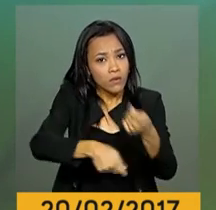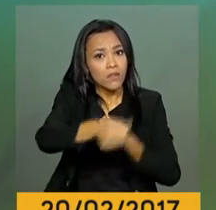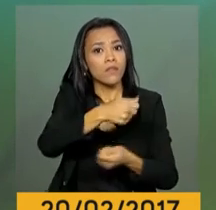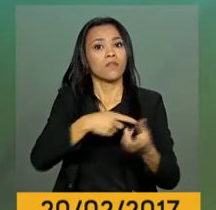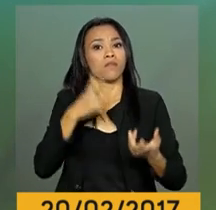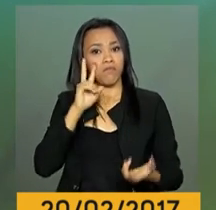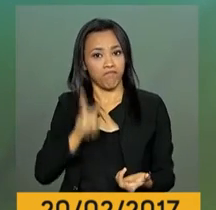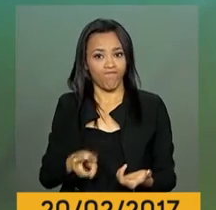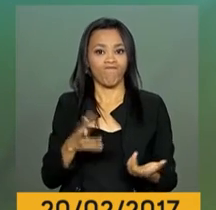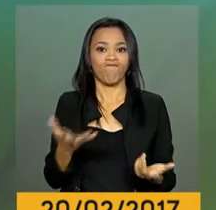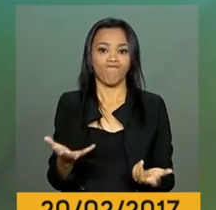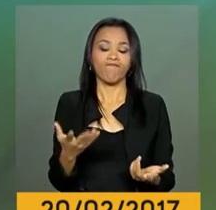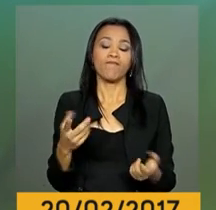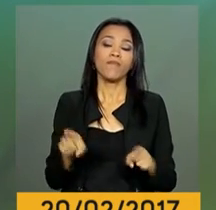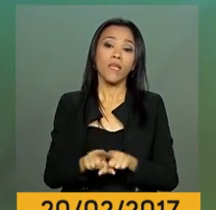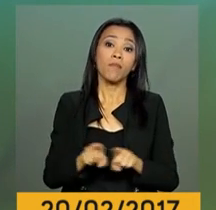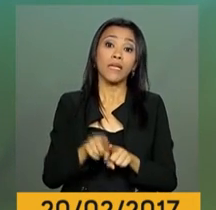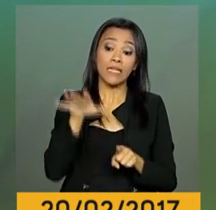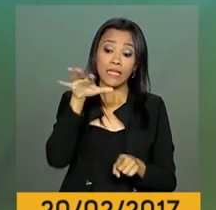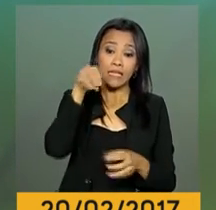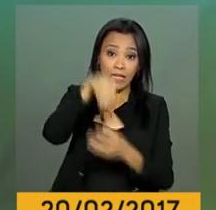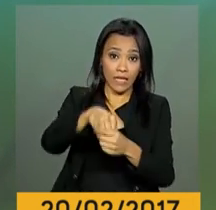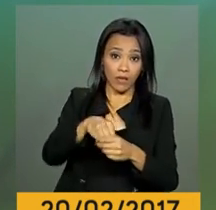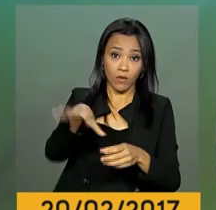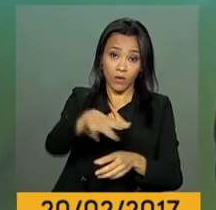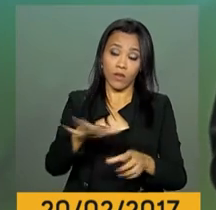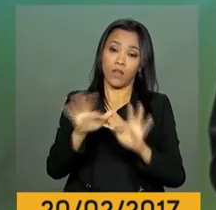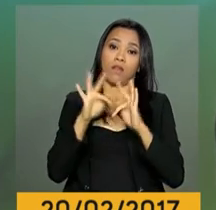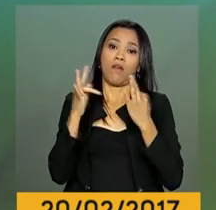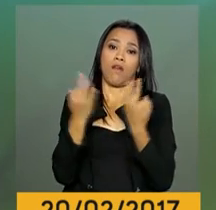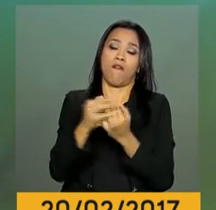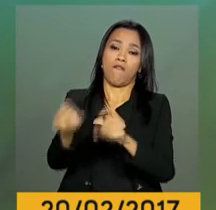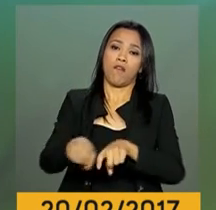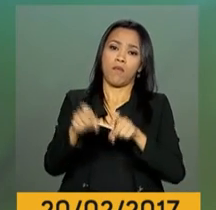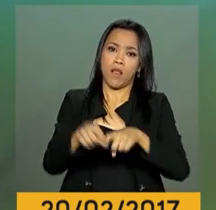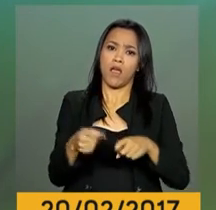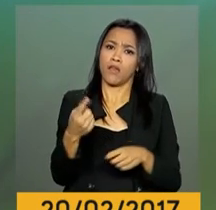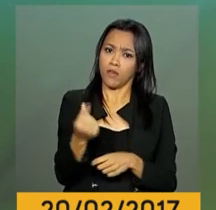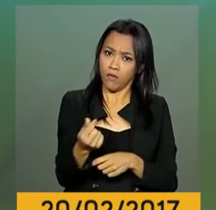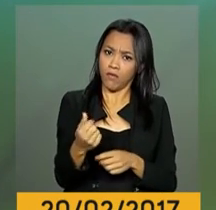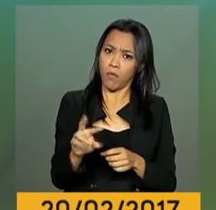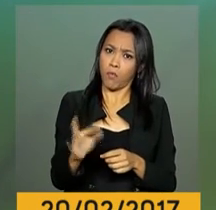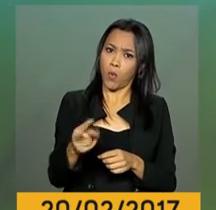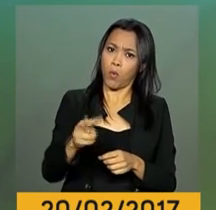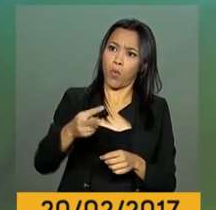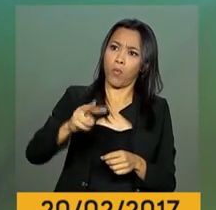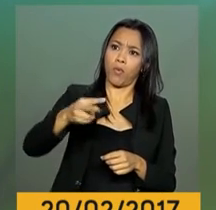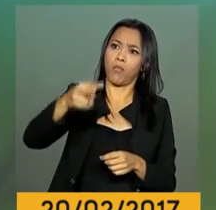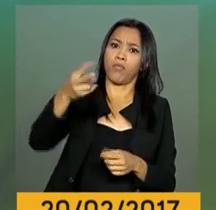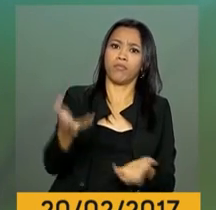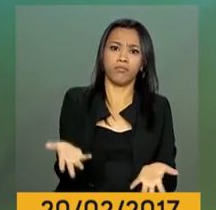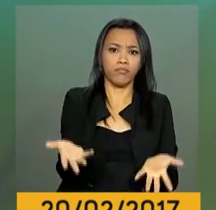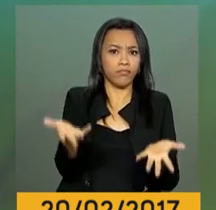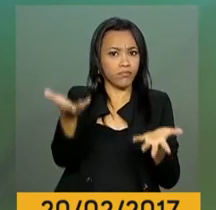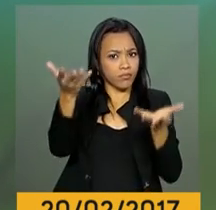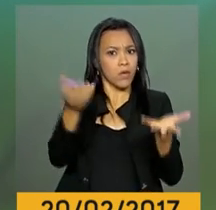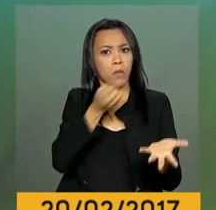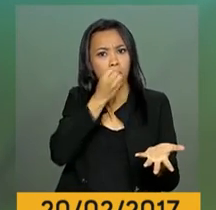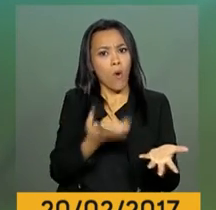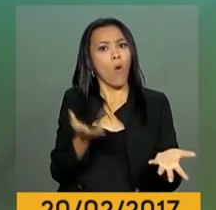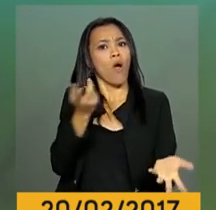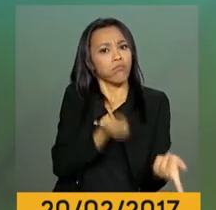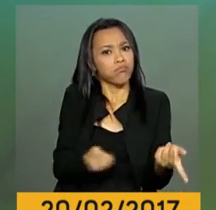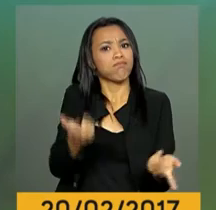com grande empreendimento, porque também na agricultura familiar o que se quer é que um dia ele cresça de uma tal maneira que possa também converter-se num grande negócio